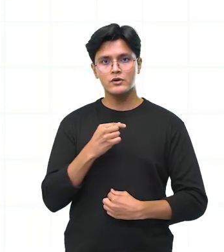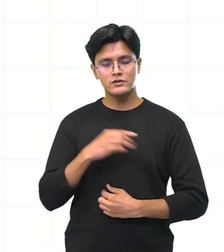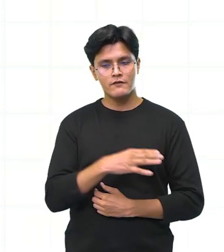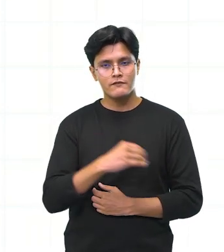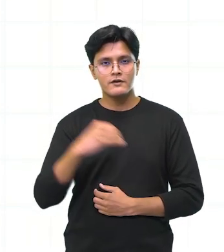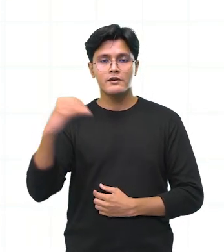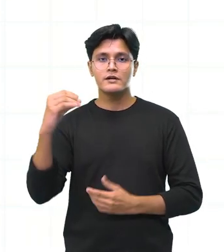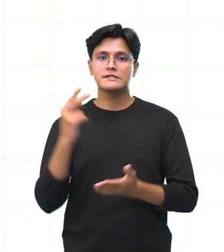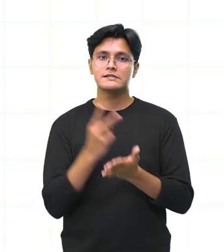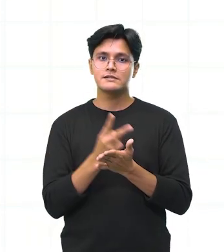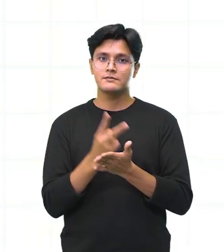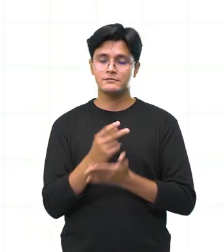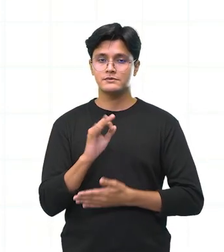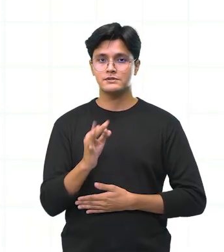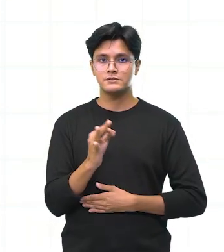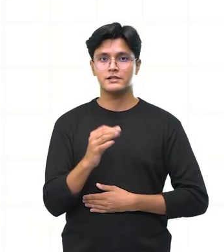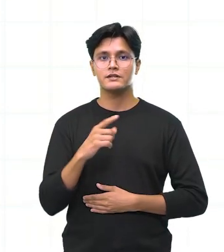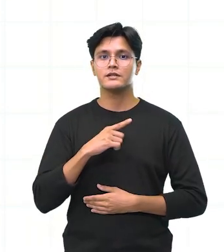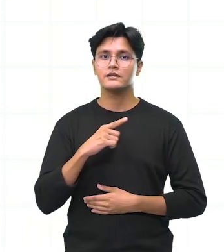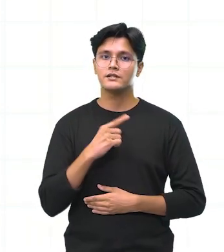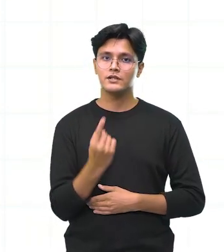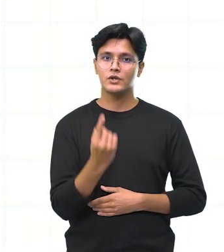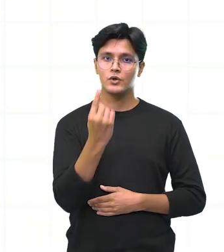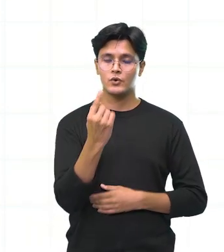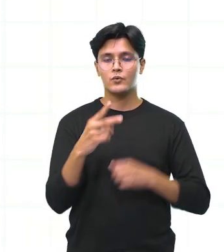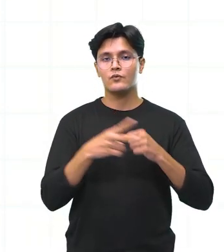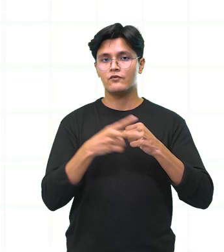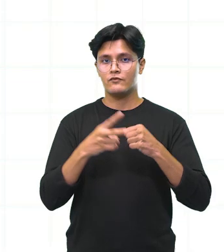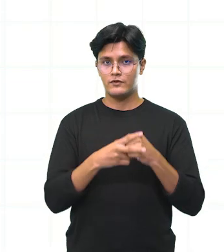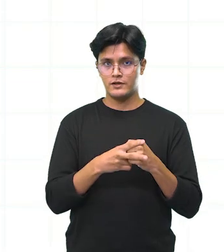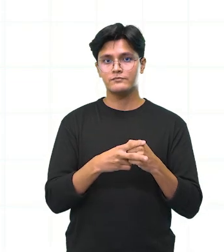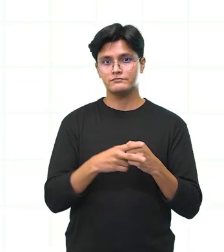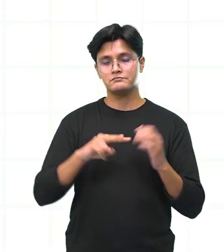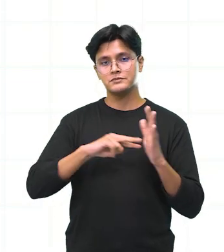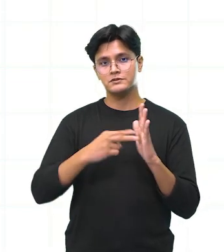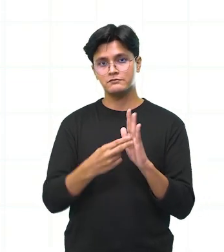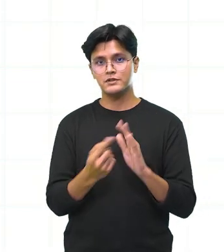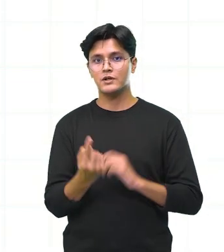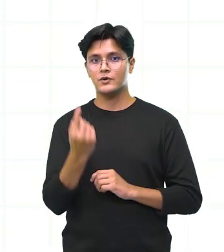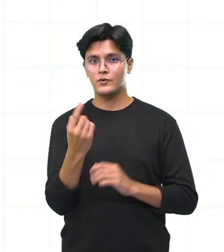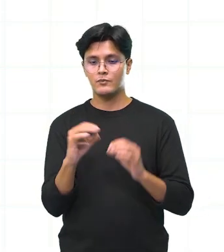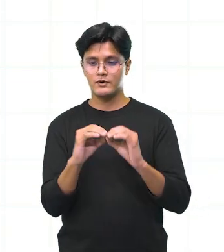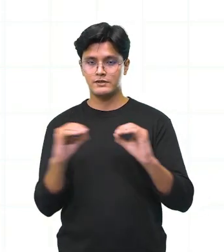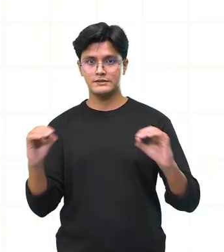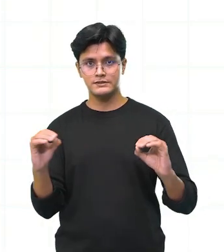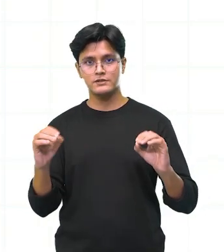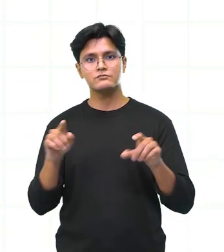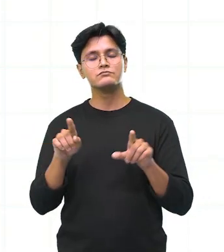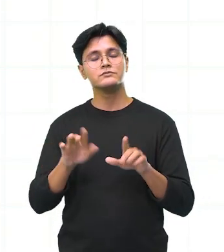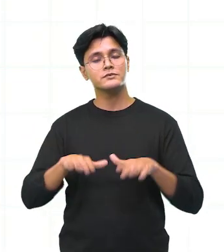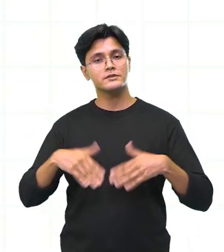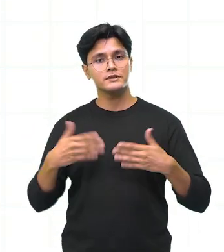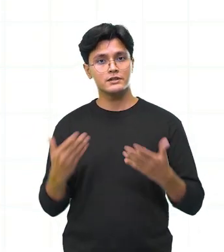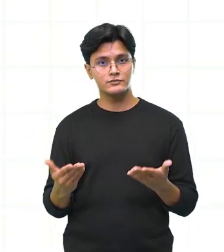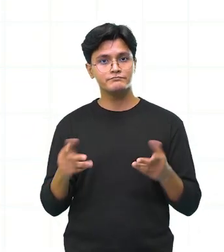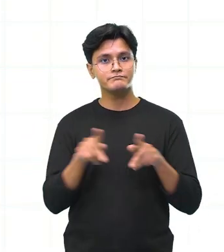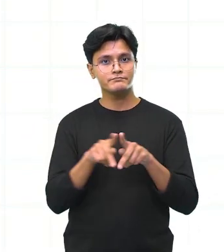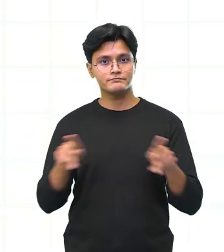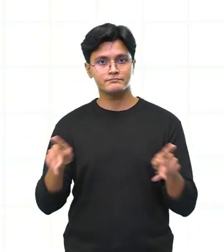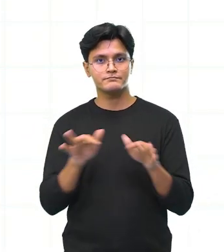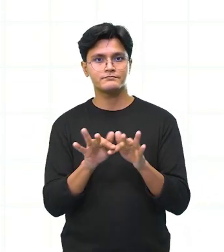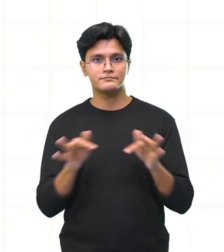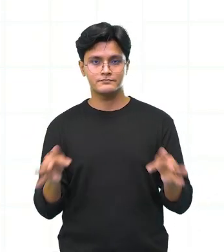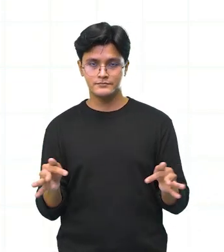é o viajarei. Um verbo, uma oração, período simples, tá? Então